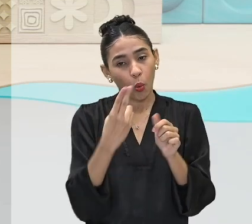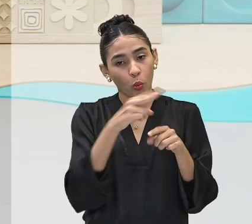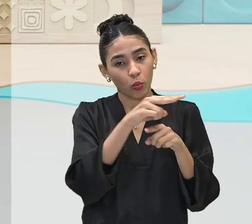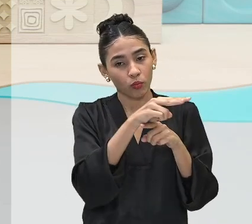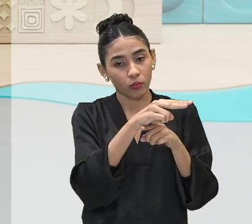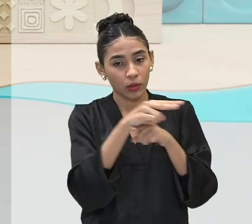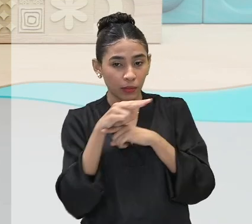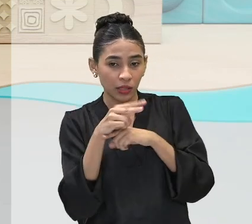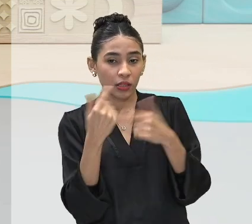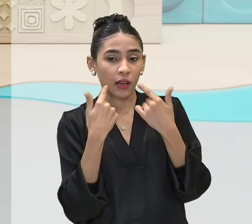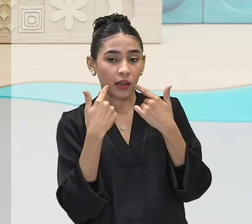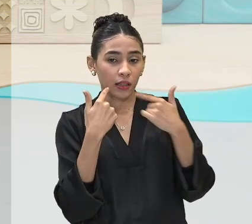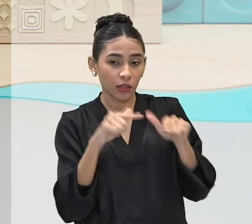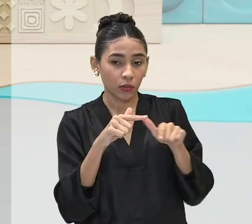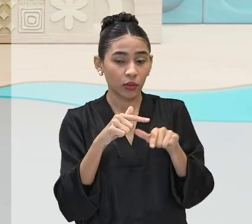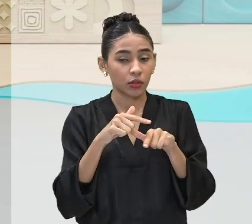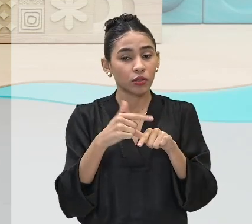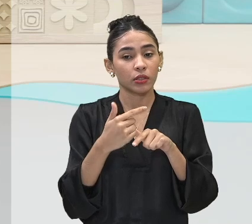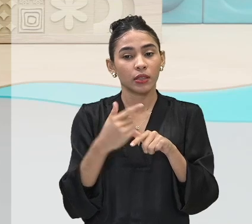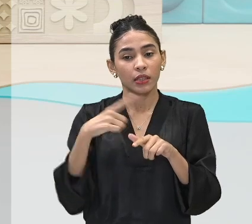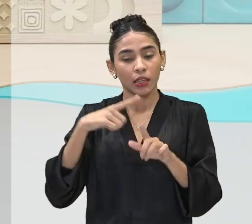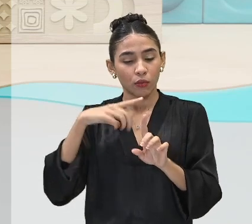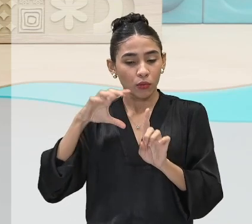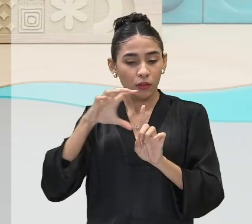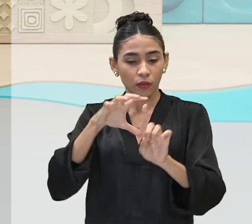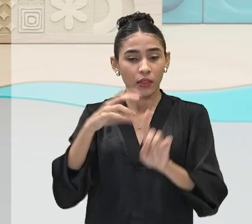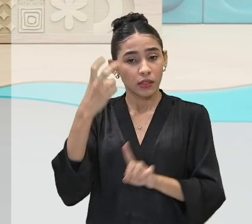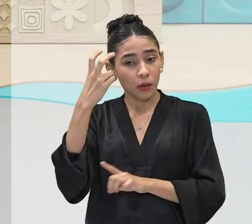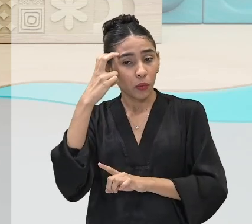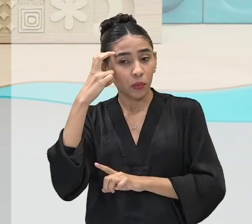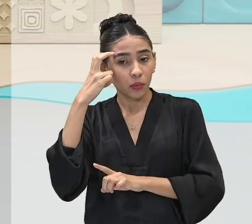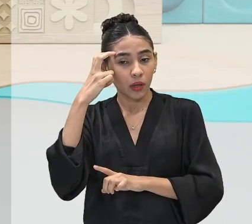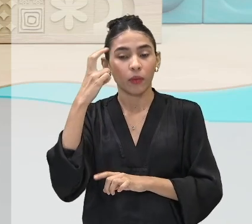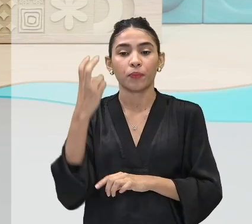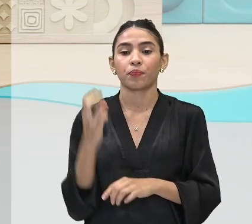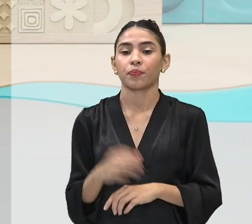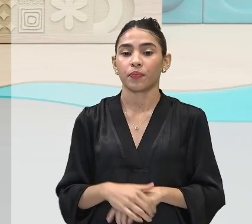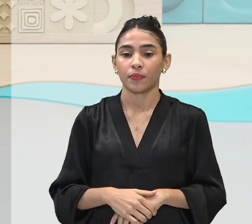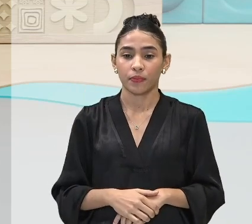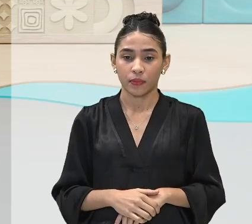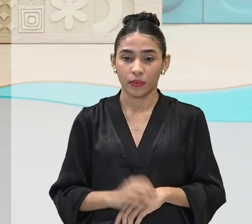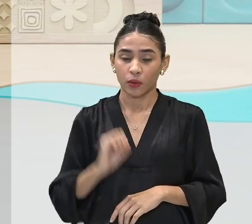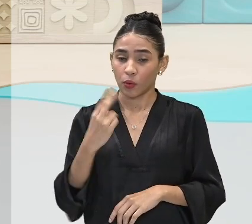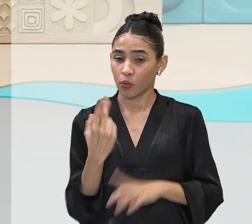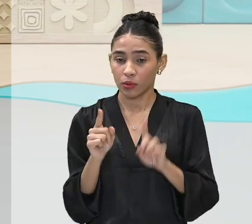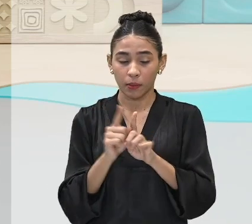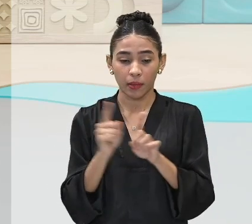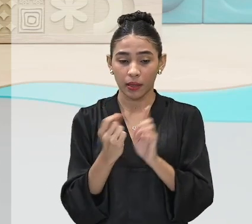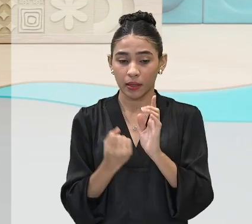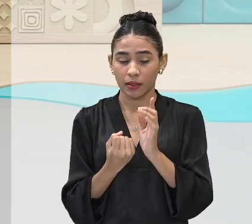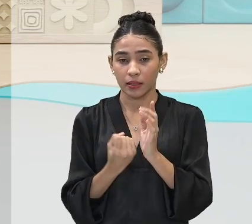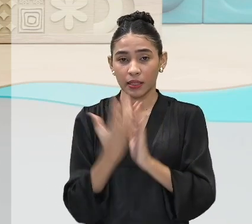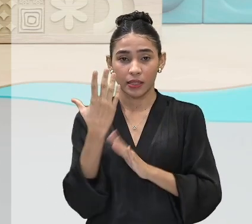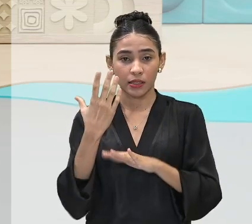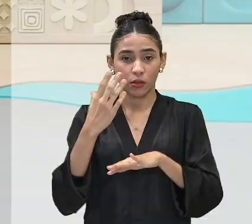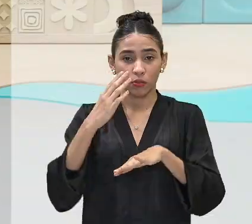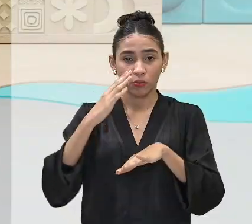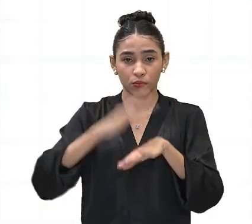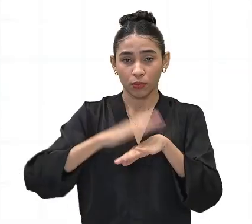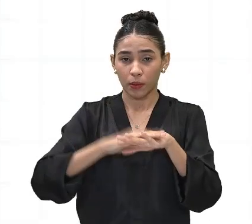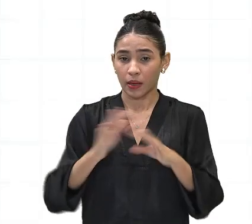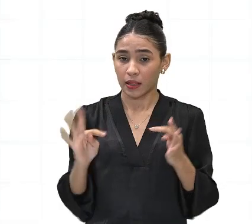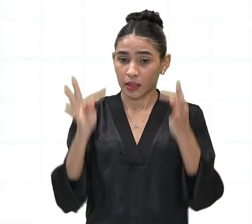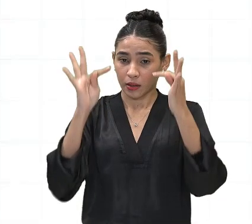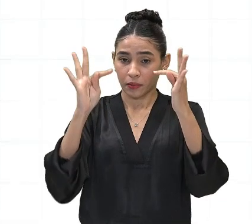outros países por influência cultural, intercâmbios culturais ou a criação de novas tecnologias. Bora continuar lendo